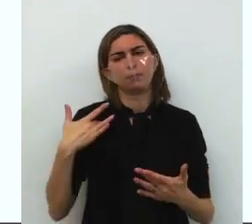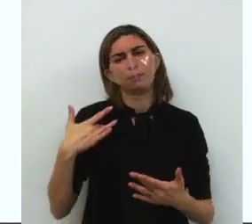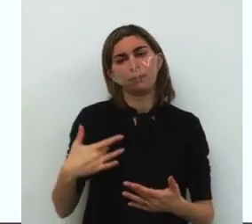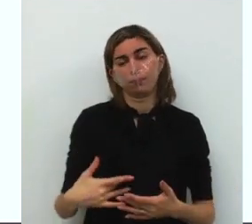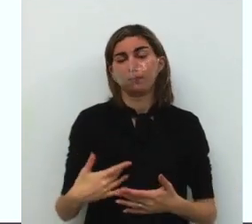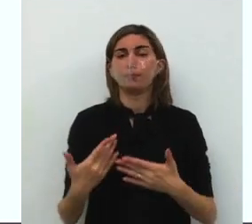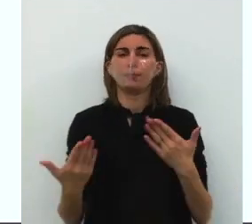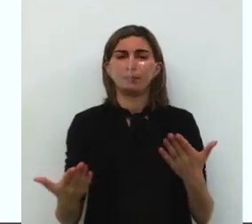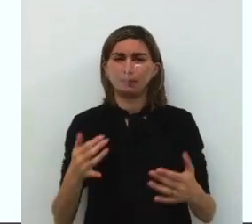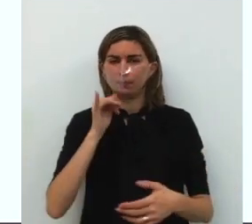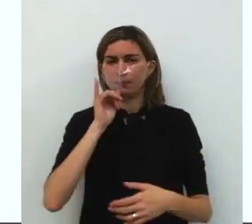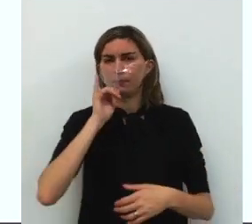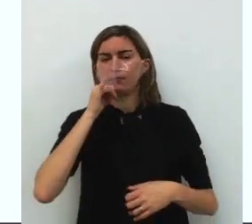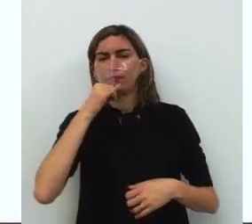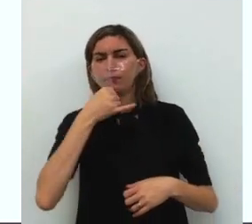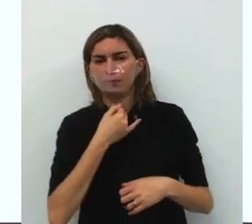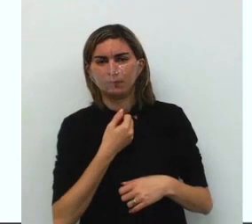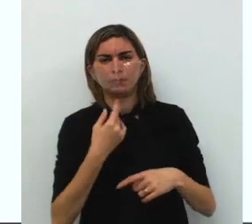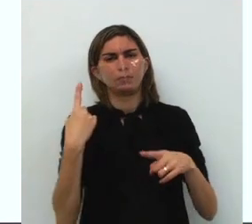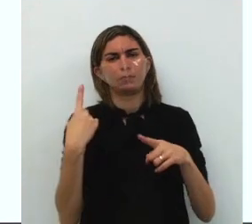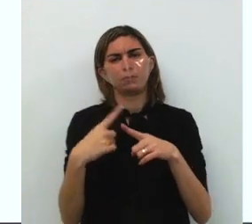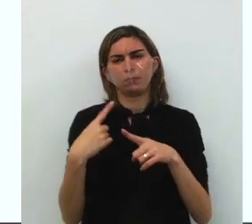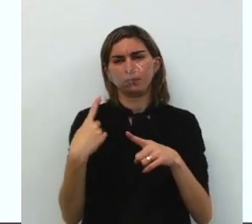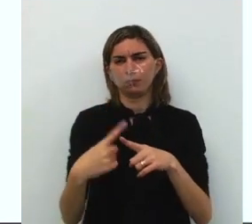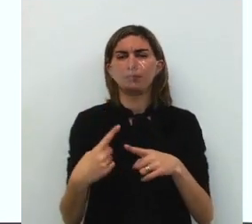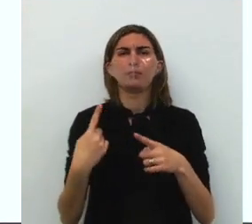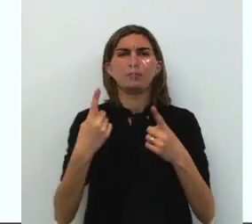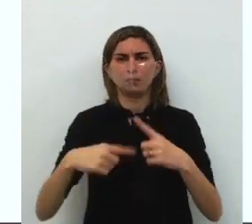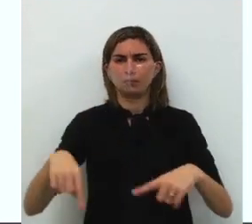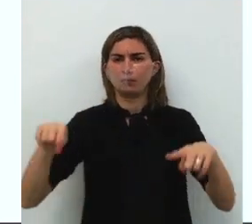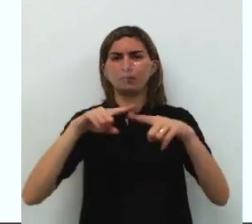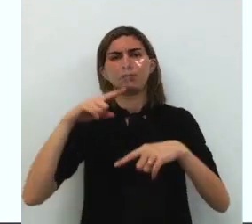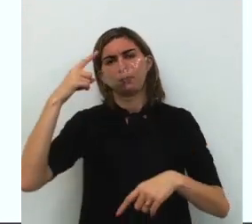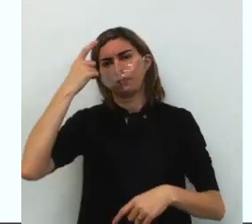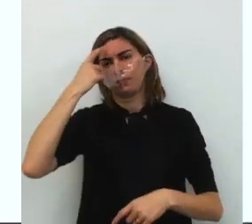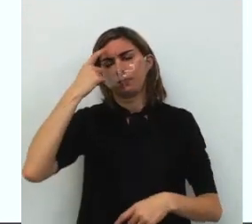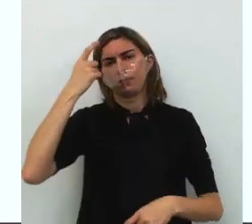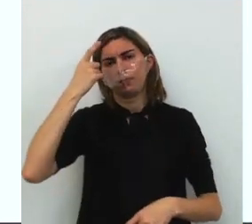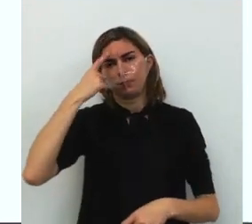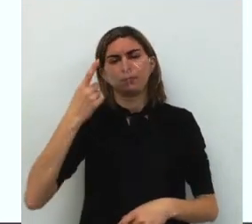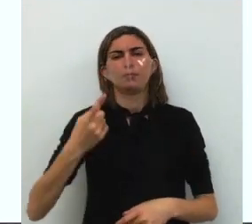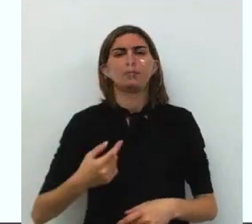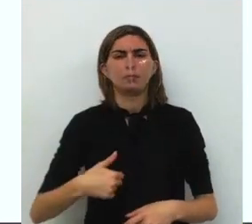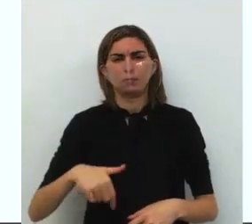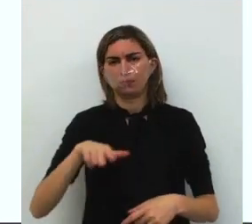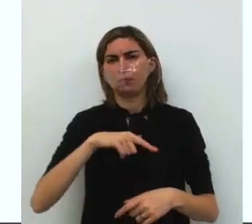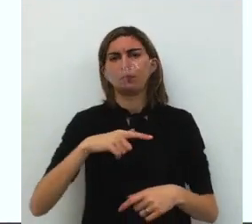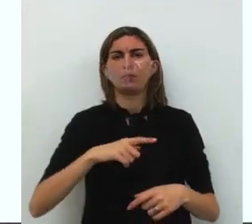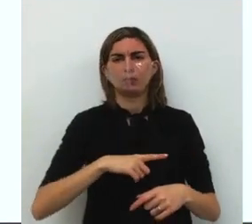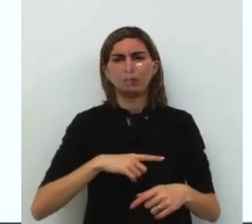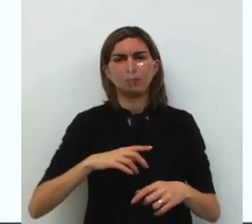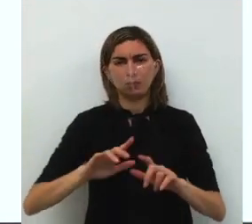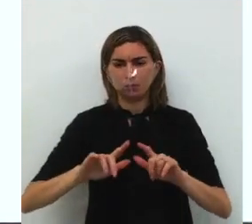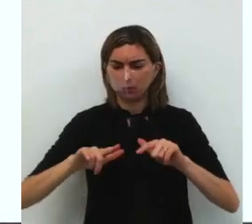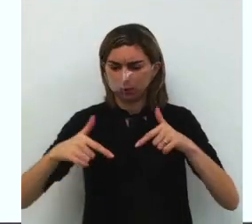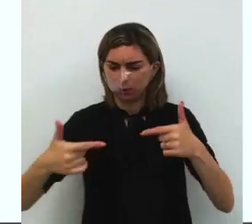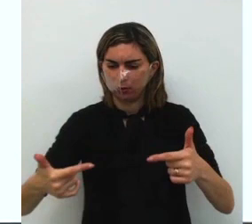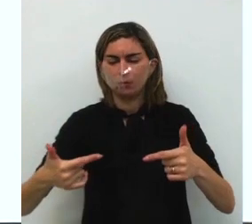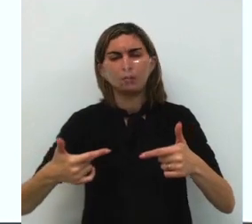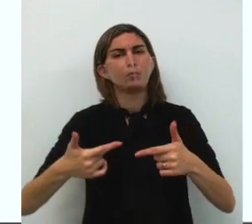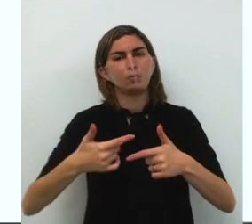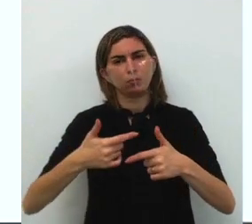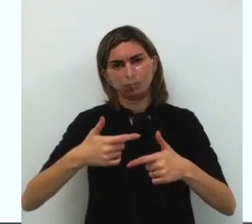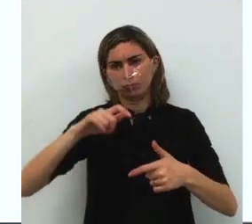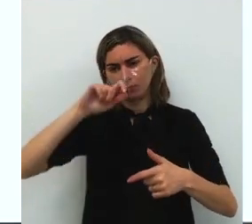Então, é o lado triste. Por que eu conto essa história? Porque nós temos consciência, porque os nossos atos,